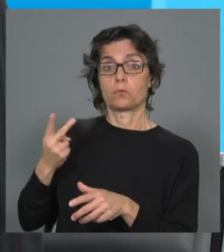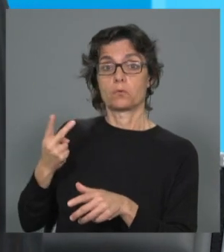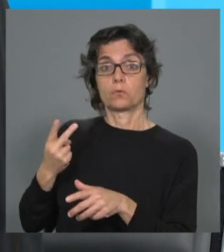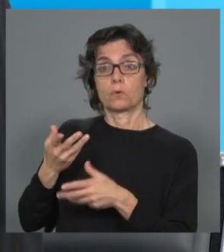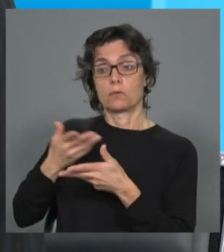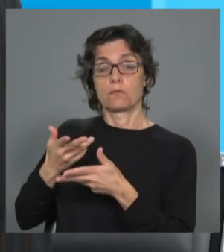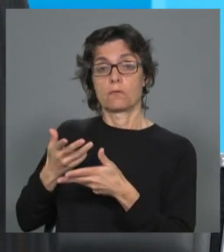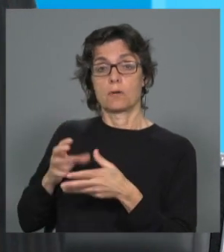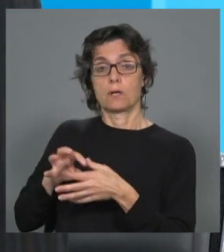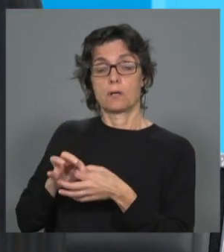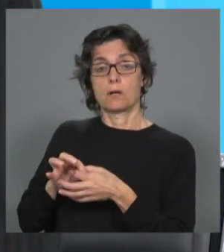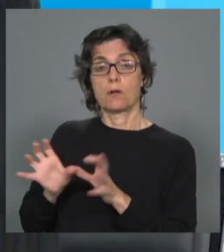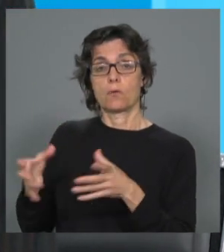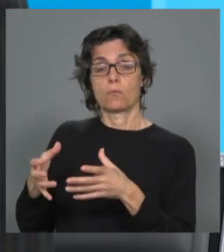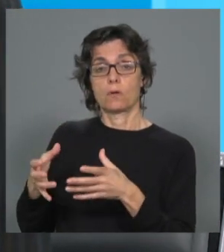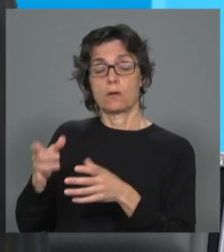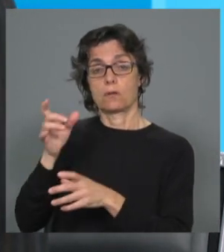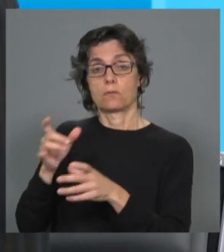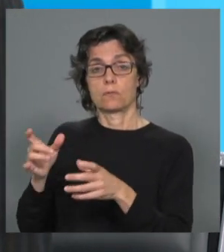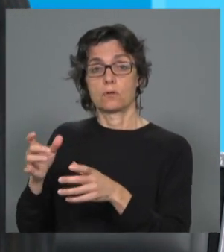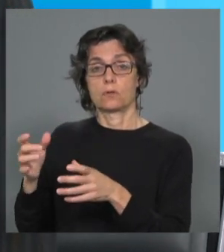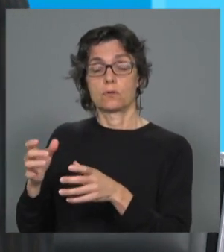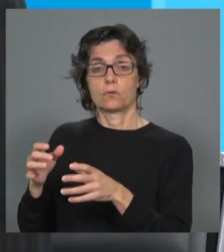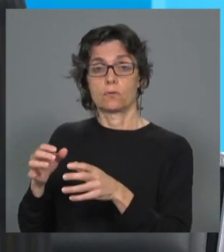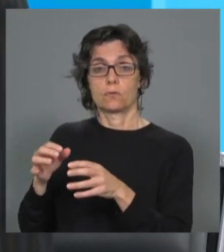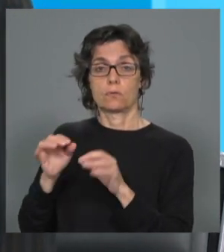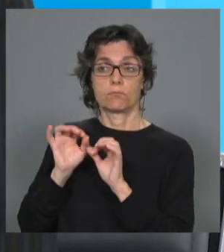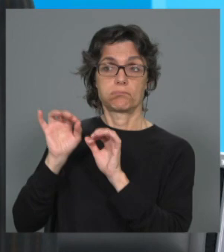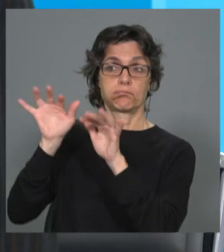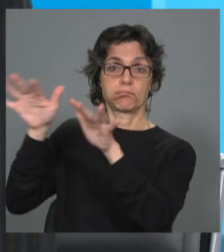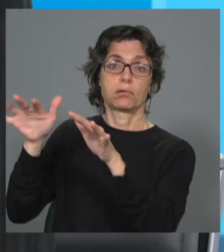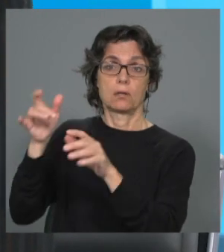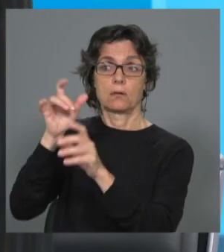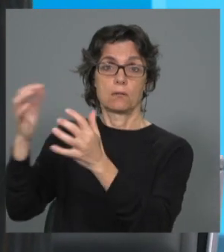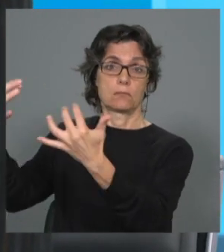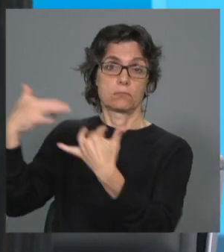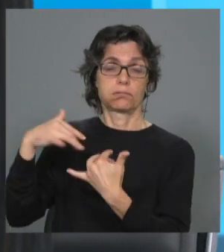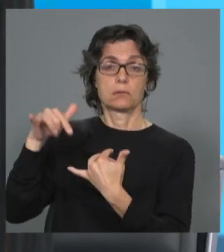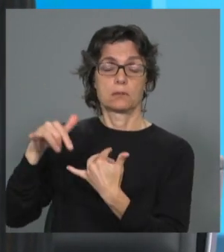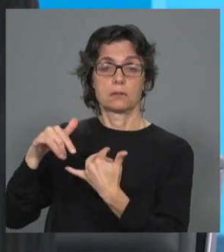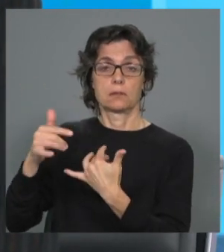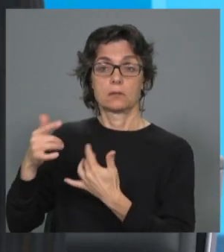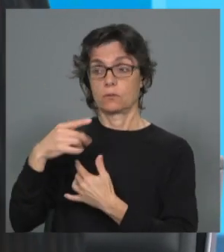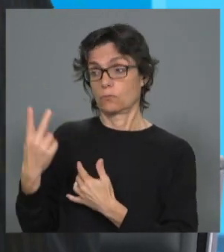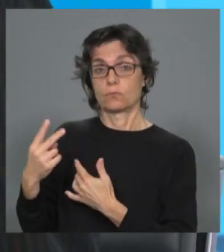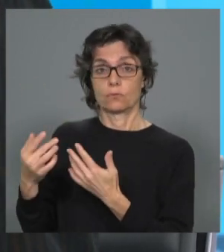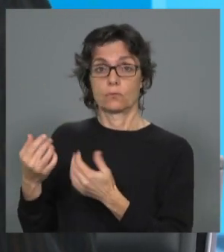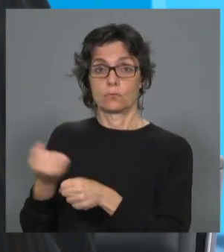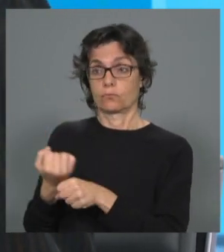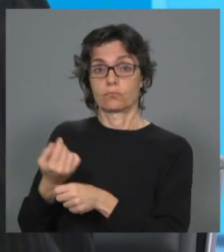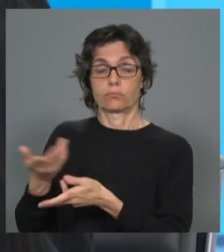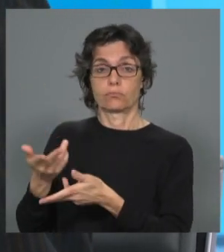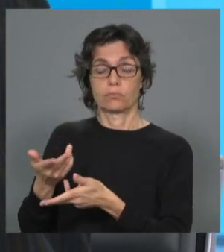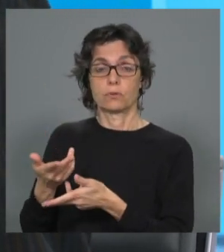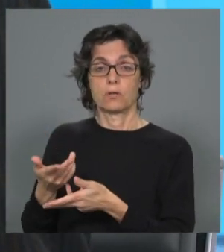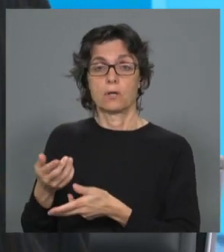as comunidades de imigrantes lá fora, com que os dois contactamos e trabalhamos, e